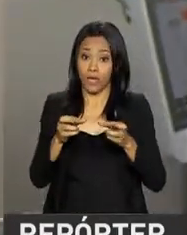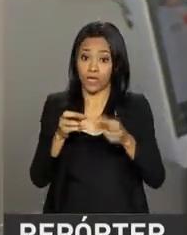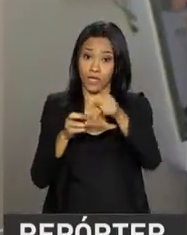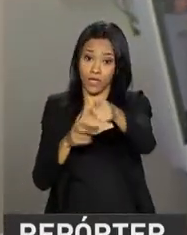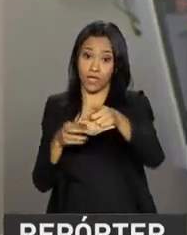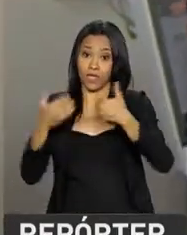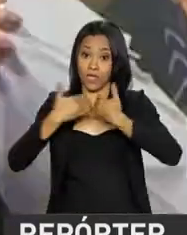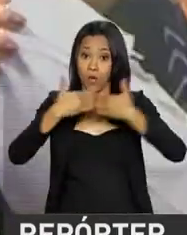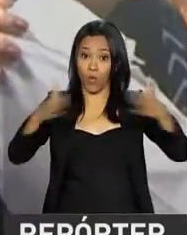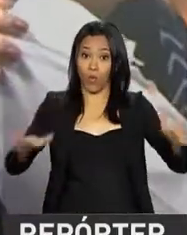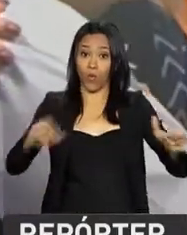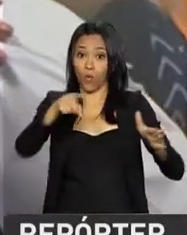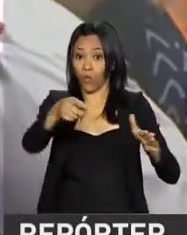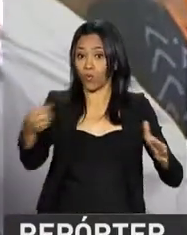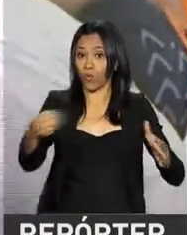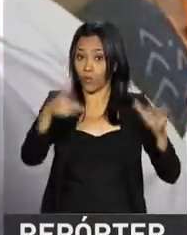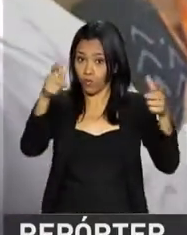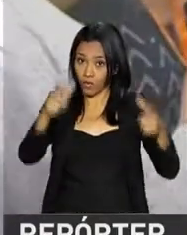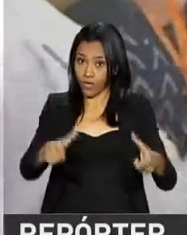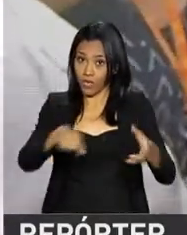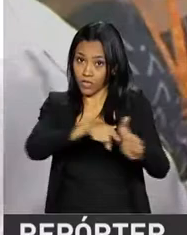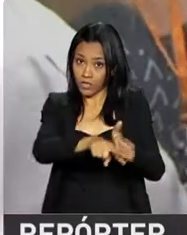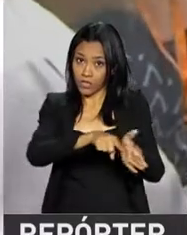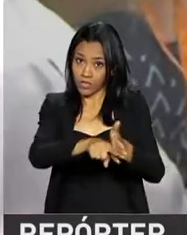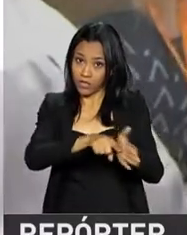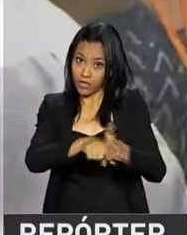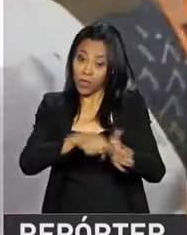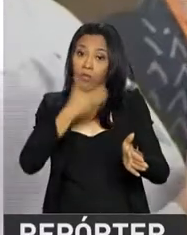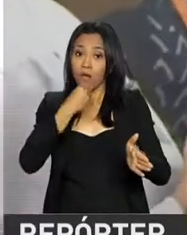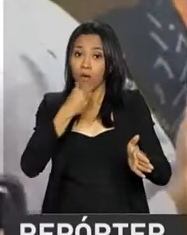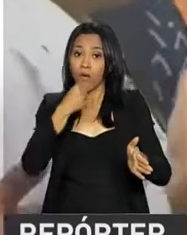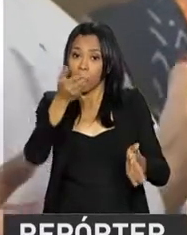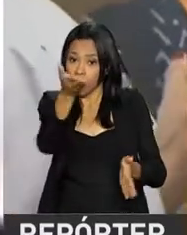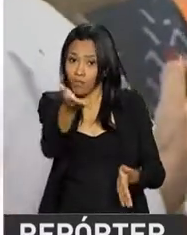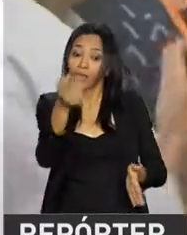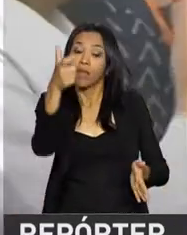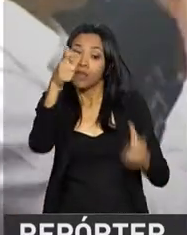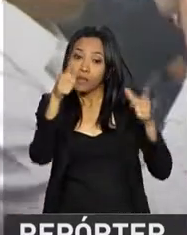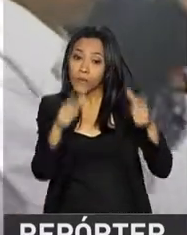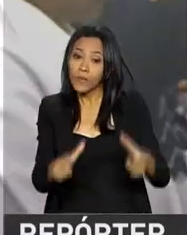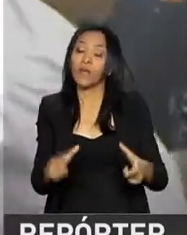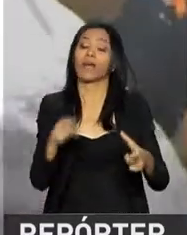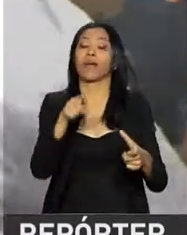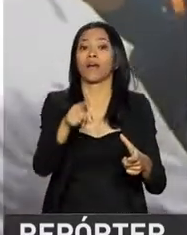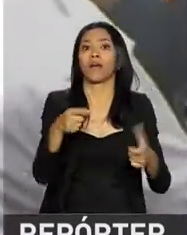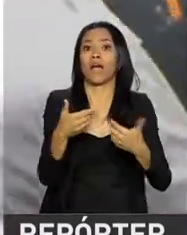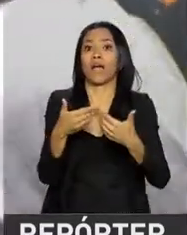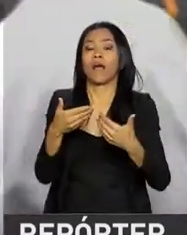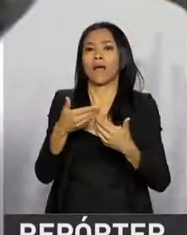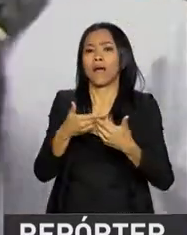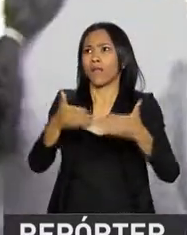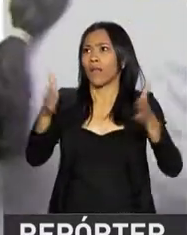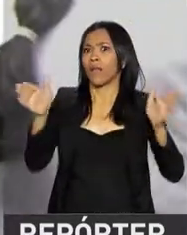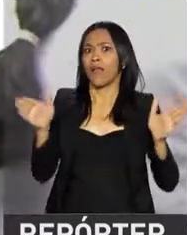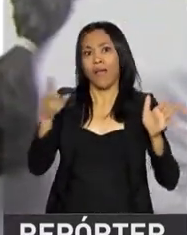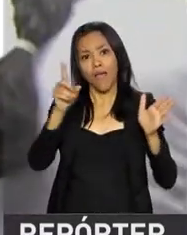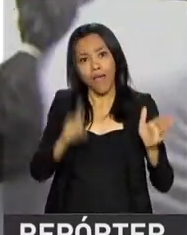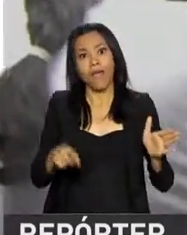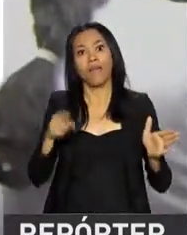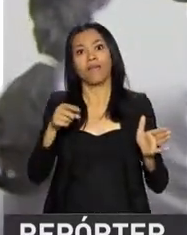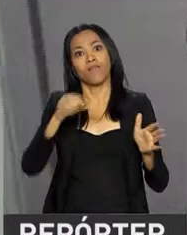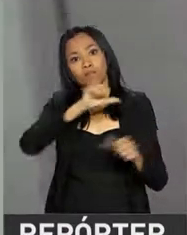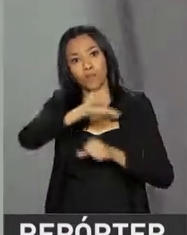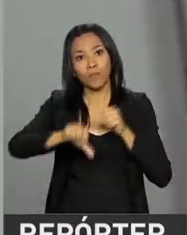de Diagnóstico do Câncer de Próstata. Para Ricardo Barros, a ampliação de serviços como este marca uma mudança de paradigma